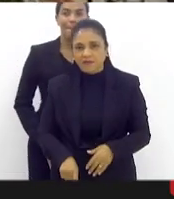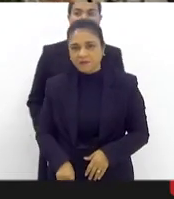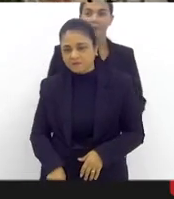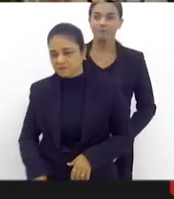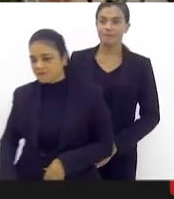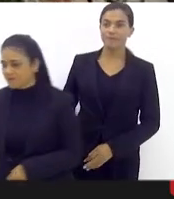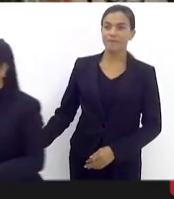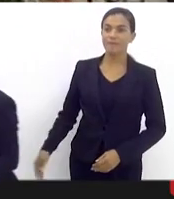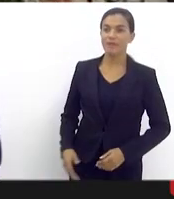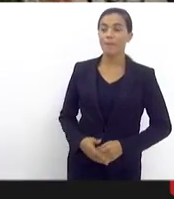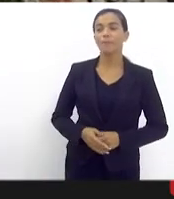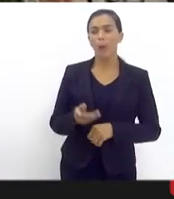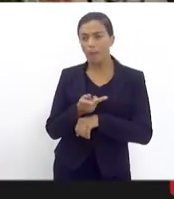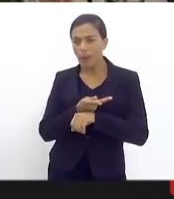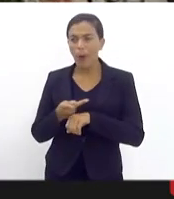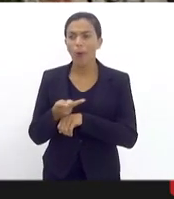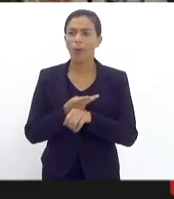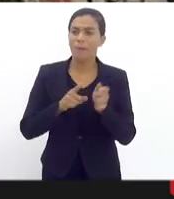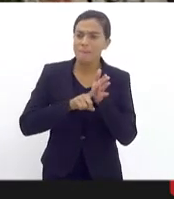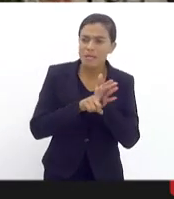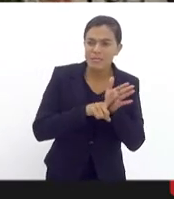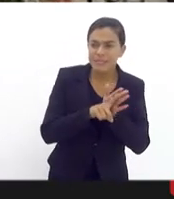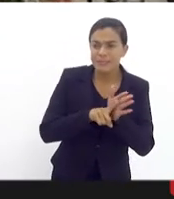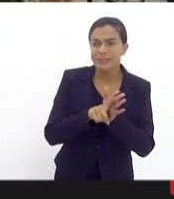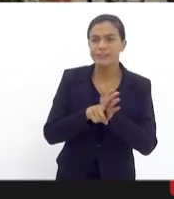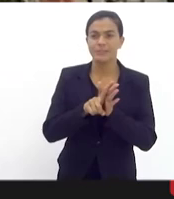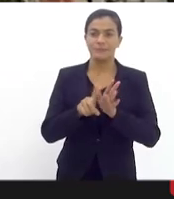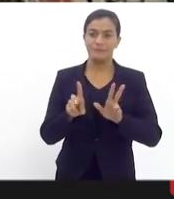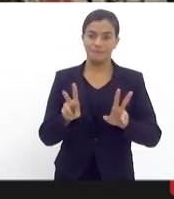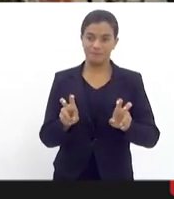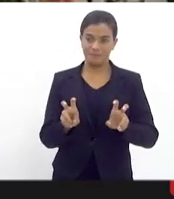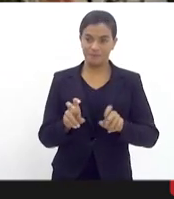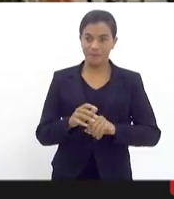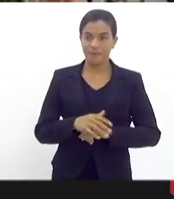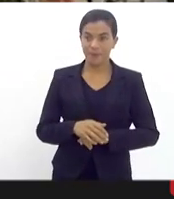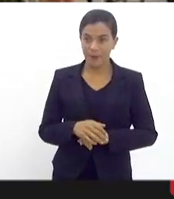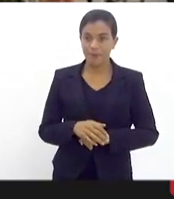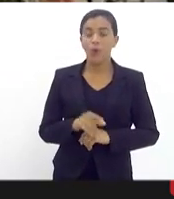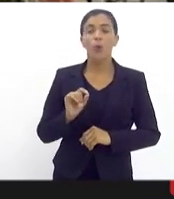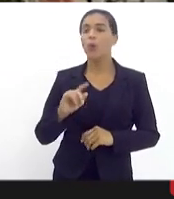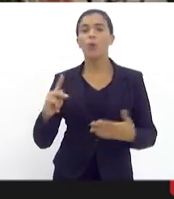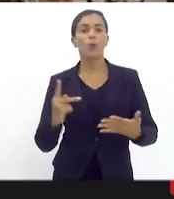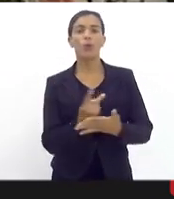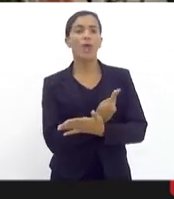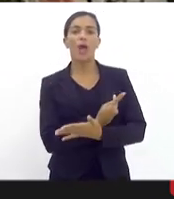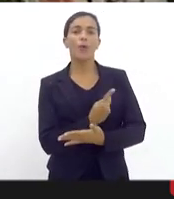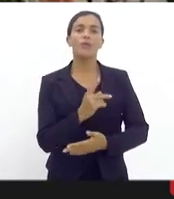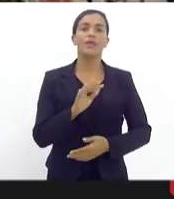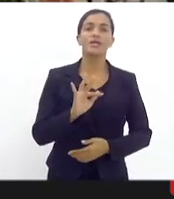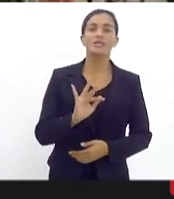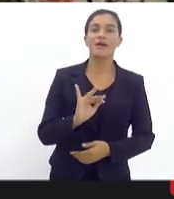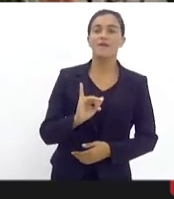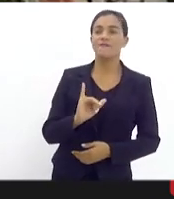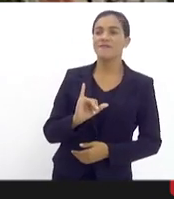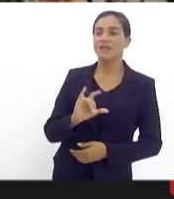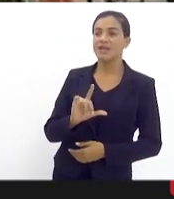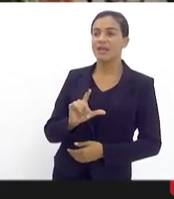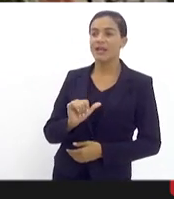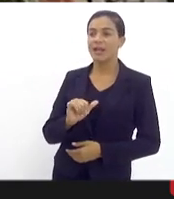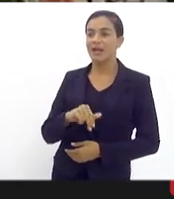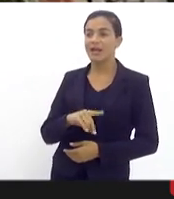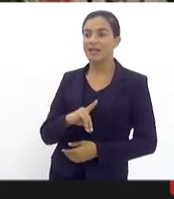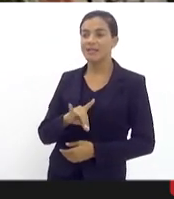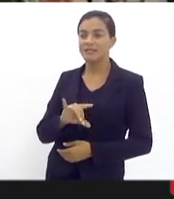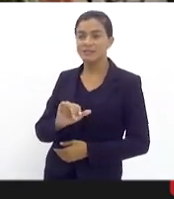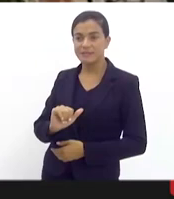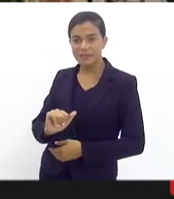vocês, procurei fazer uma pesquisa sobre a Finlândia, né? O que acontece na Finlândia, quais são os